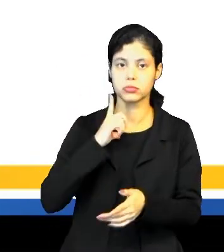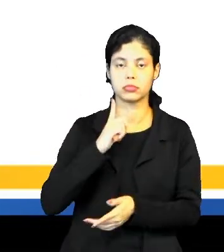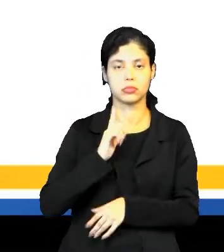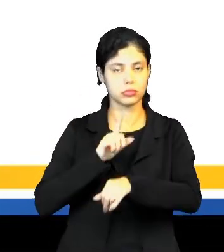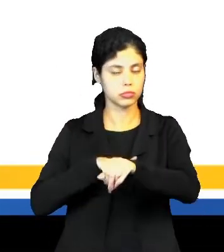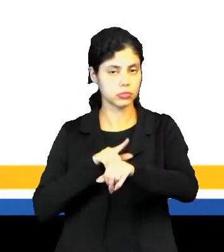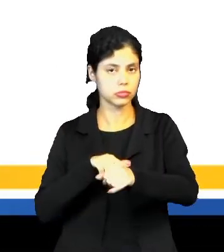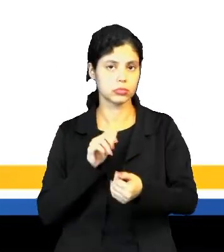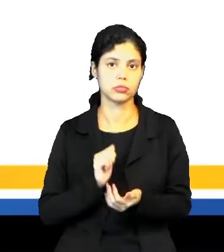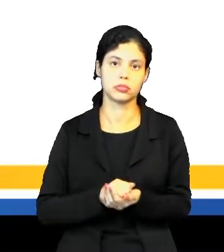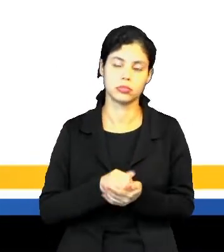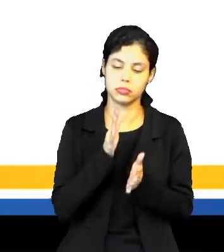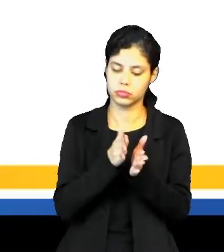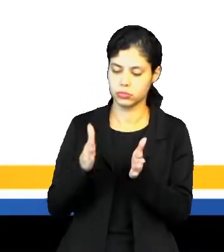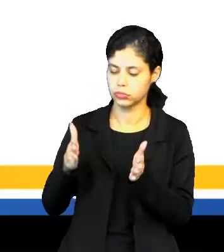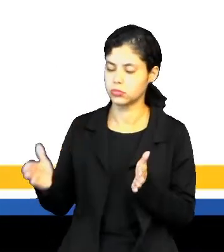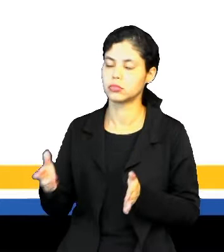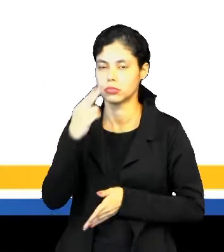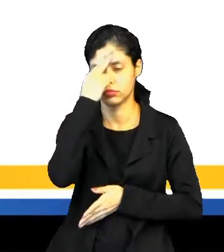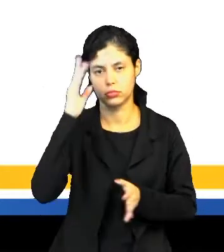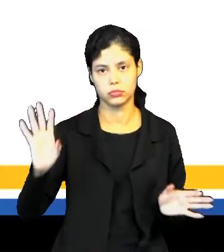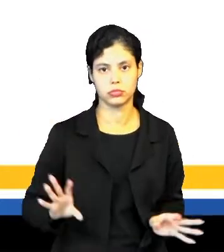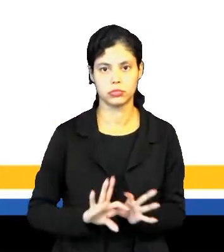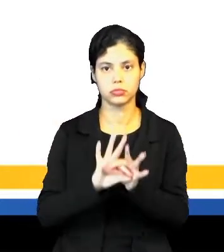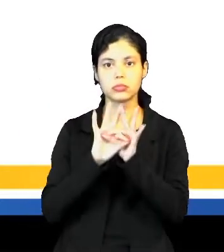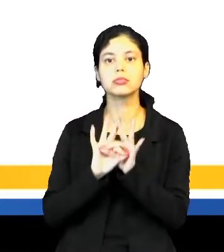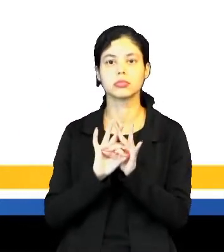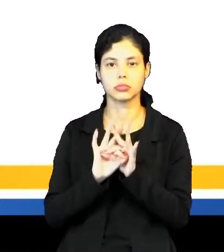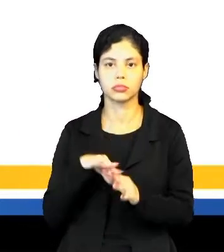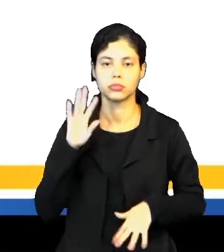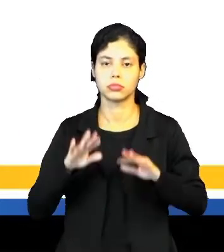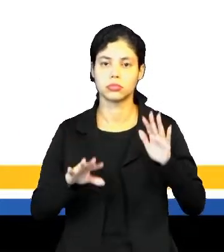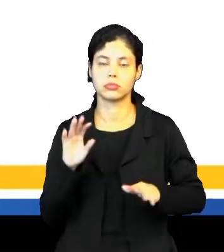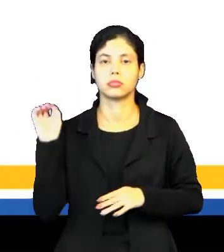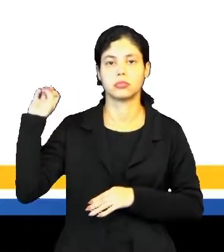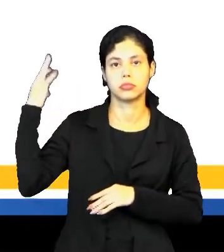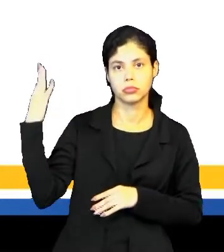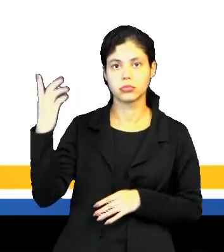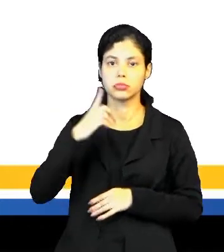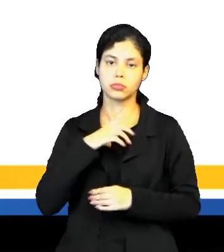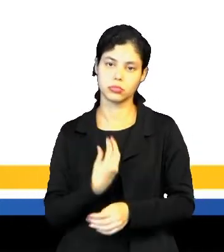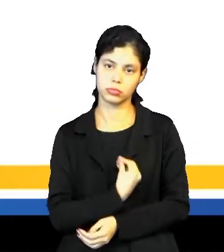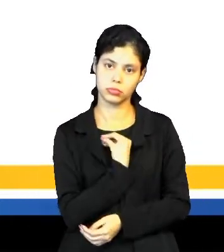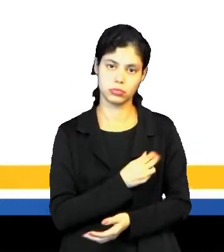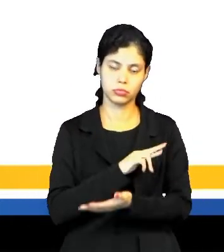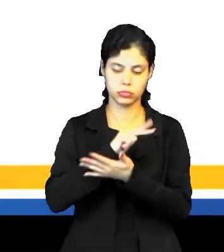tempo cronológico e o tempo histórico coincidem. Existem civilizações que